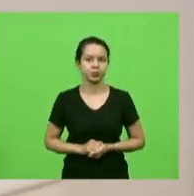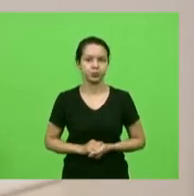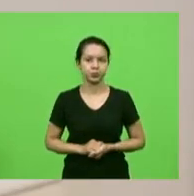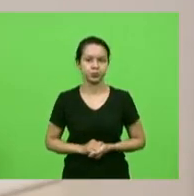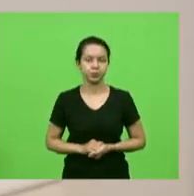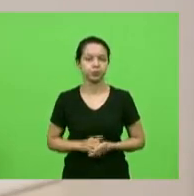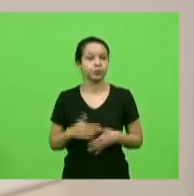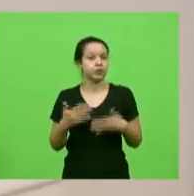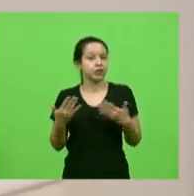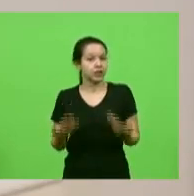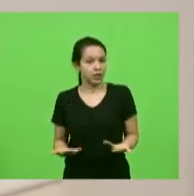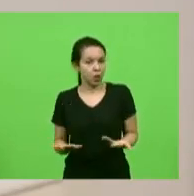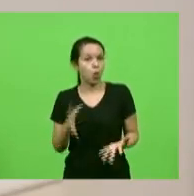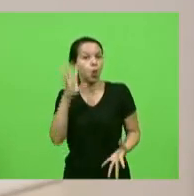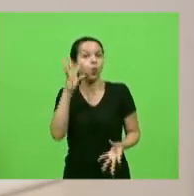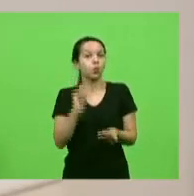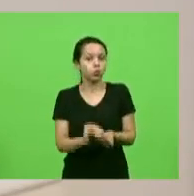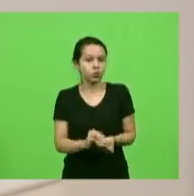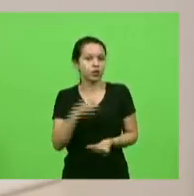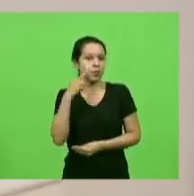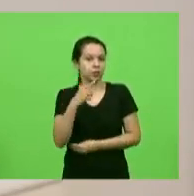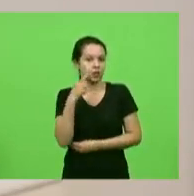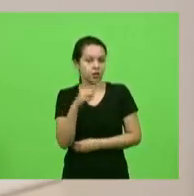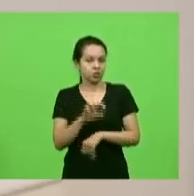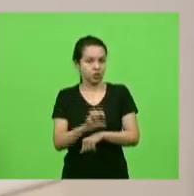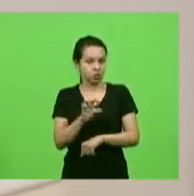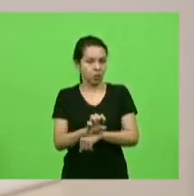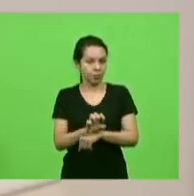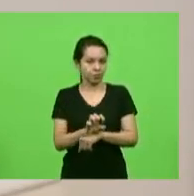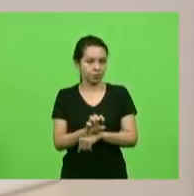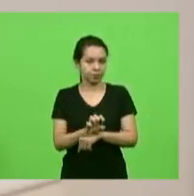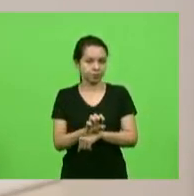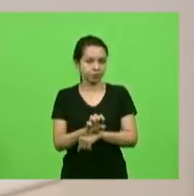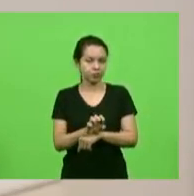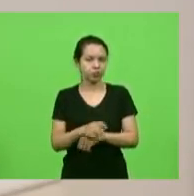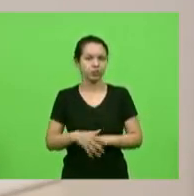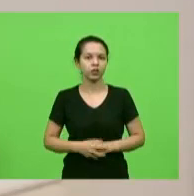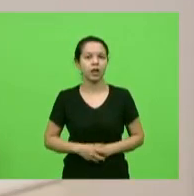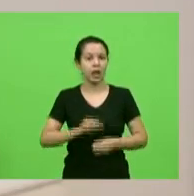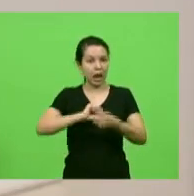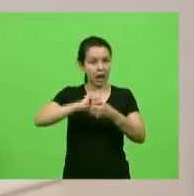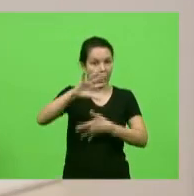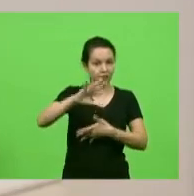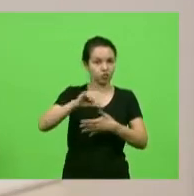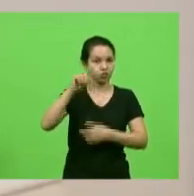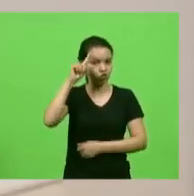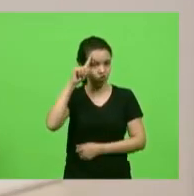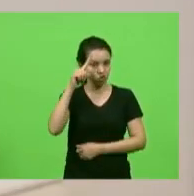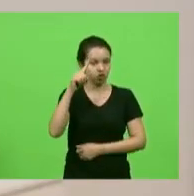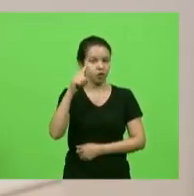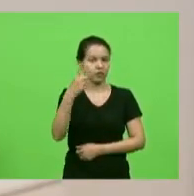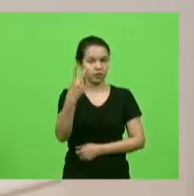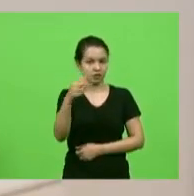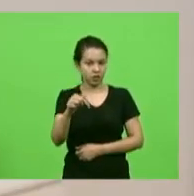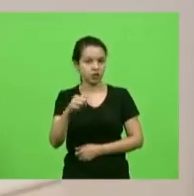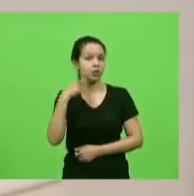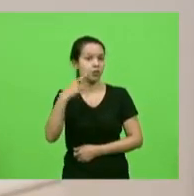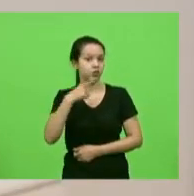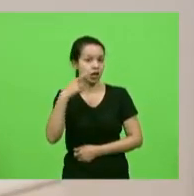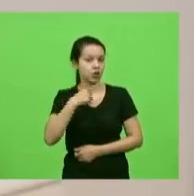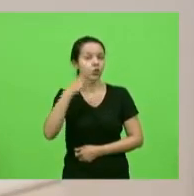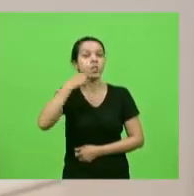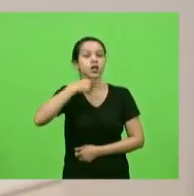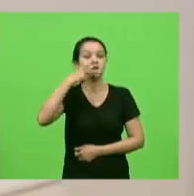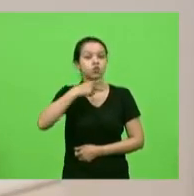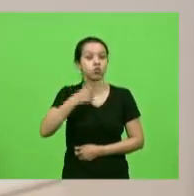Então, conclui o deputado estadual na live do dia 27, né? Conclui o deputado estadual Kennedy Nunes, então, que